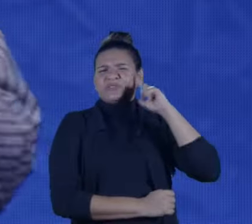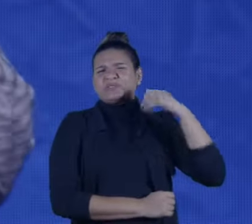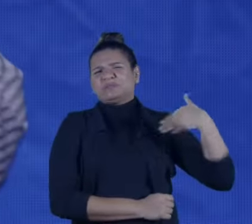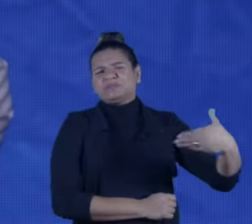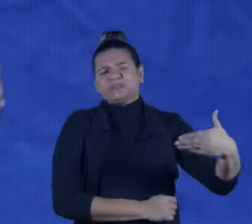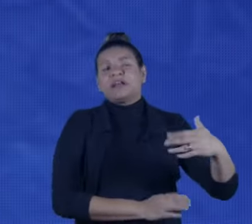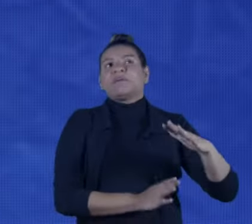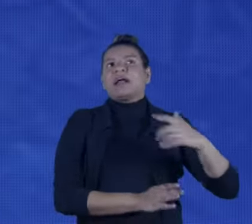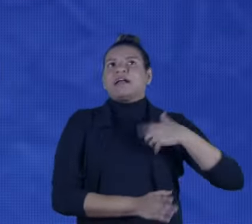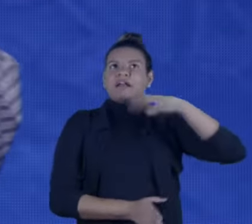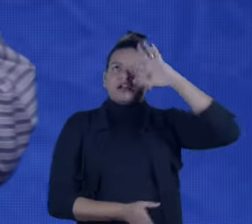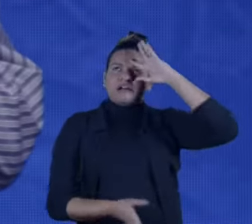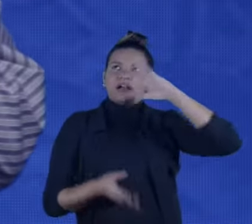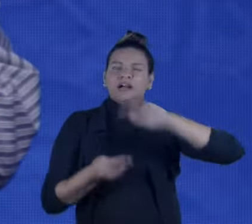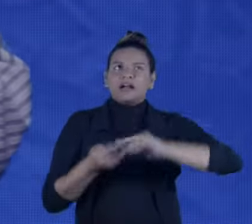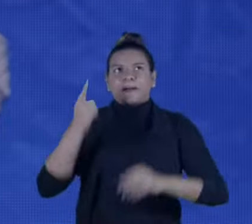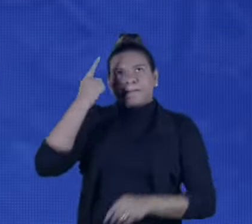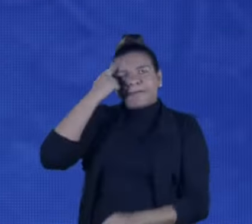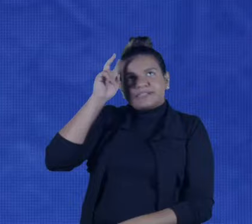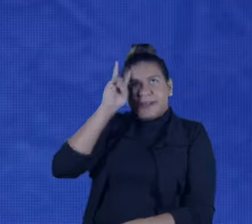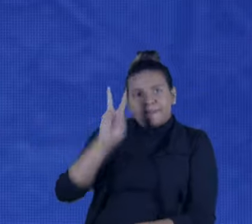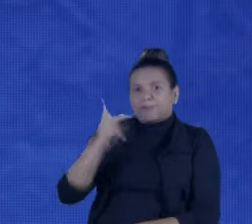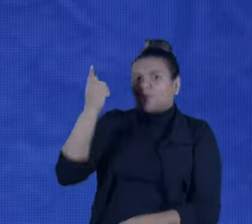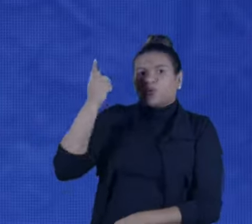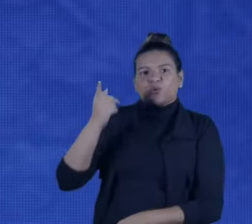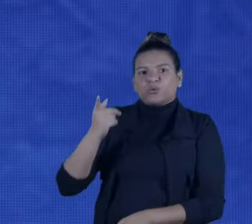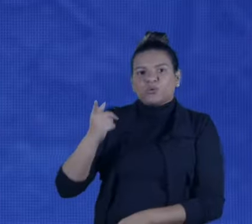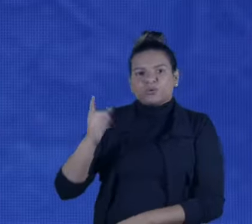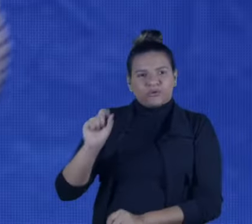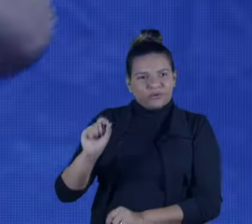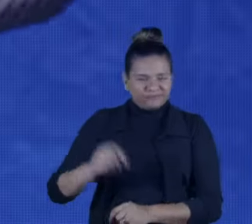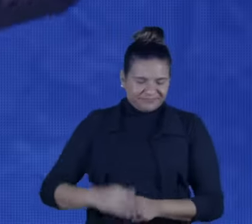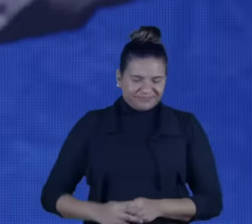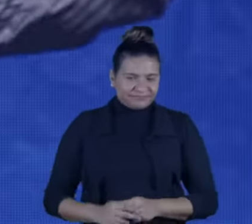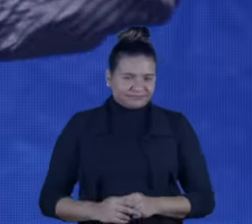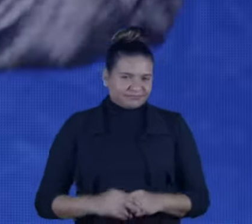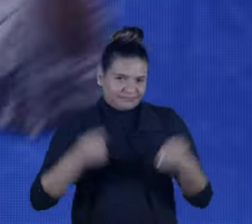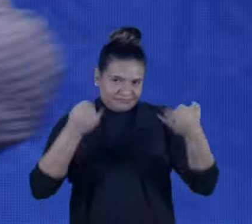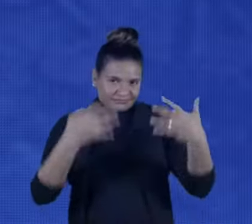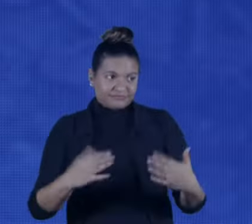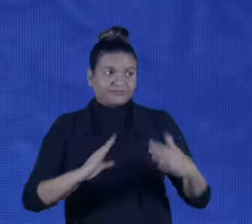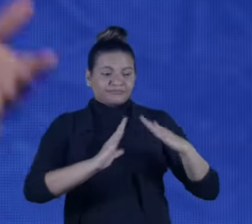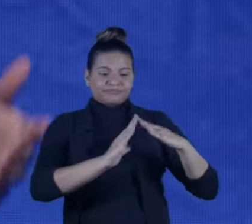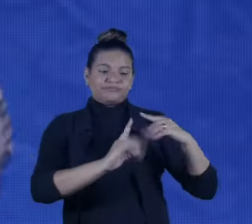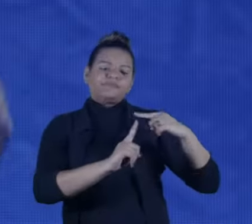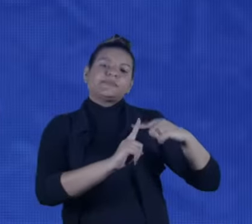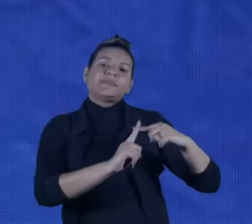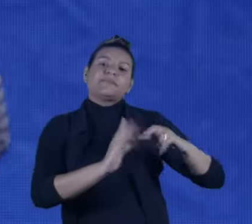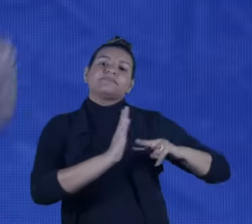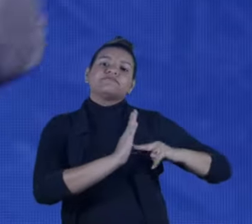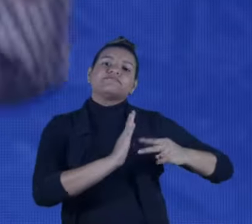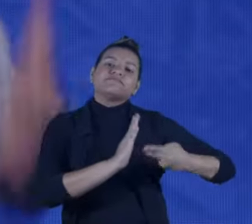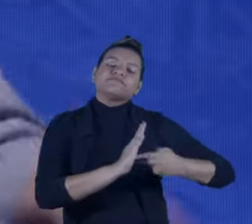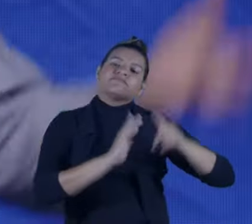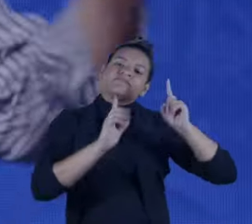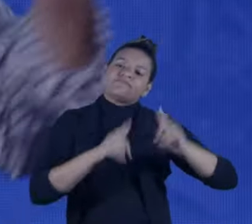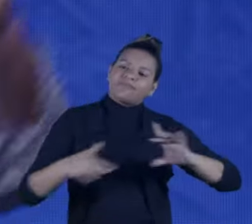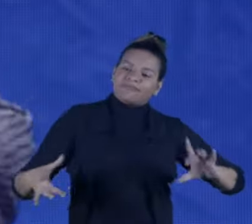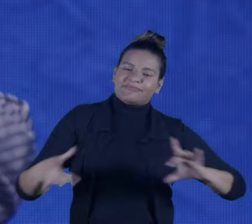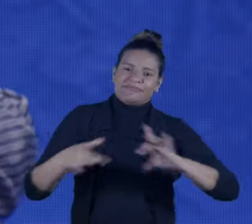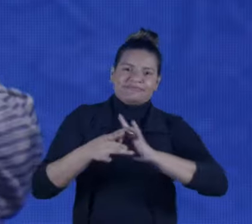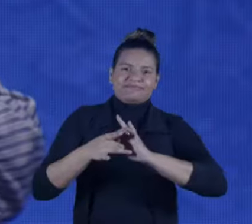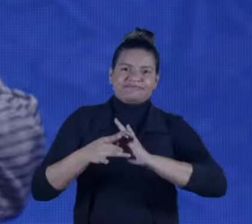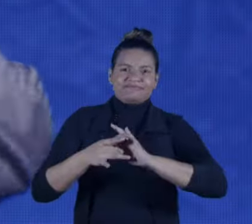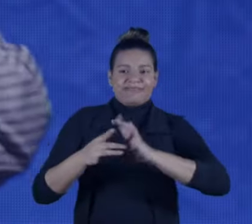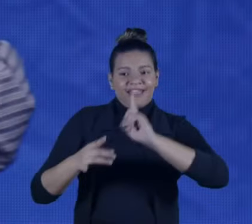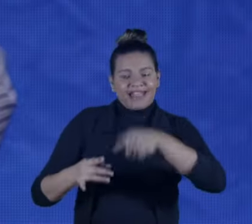espiritual. Então a Bíblia fala, por exemplo, que a igreja é o corpo de Cristo, Cristo é o cabeça e nós somos membros diferentes, mas fazemos parte